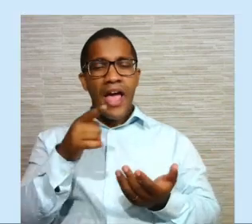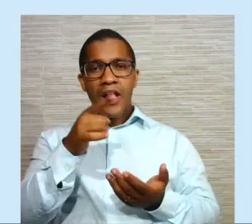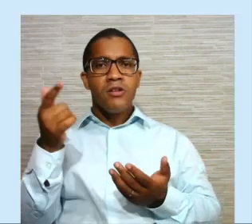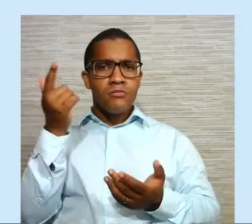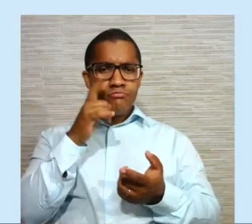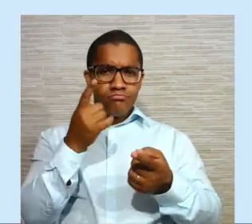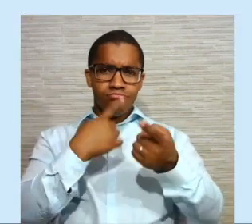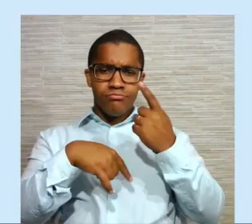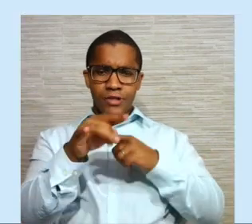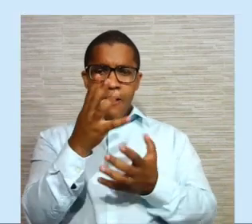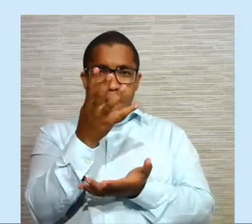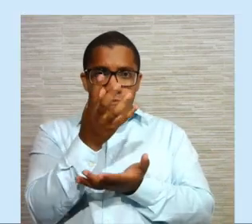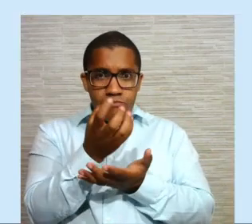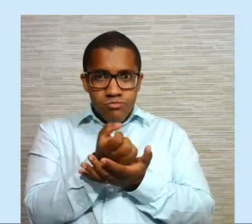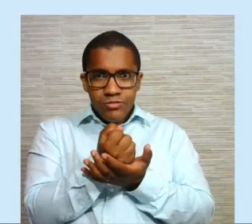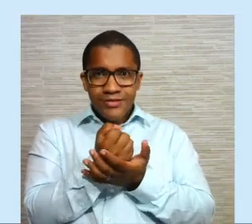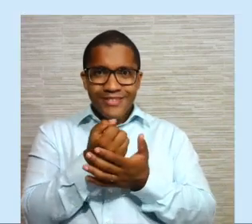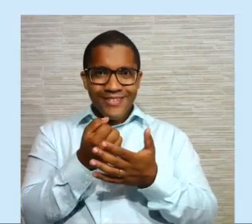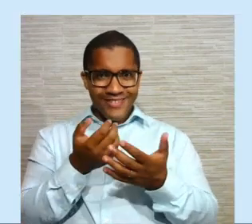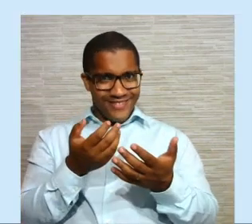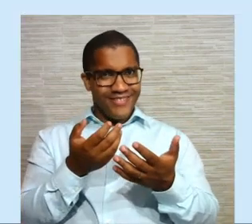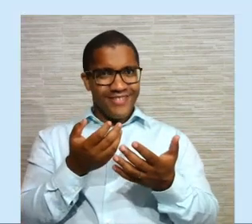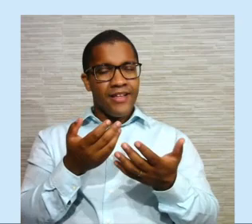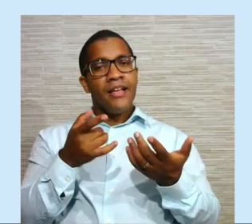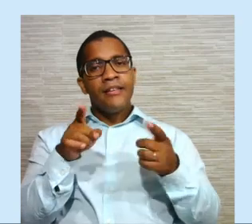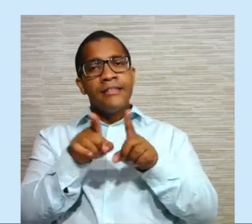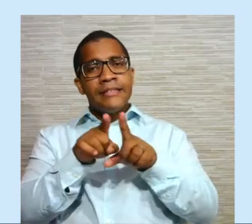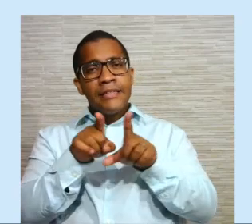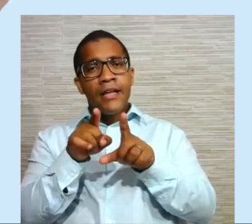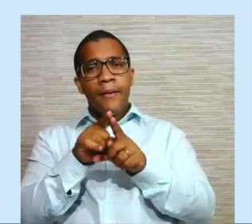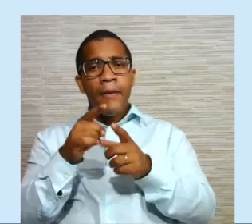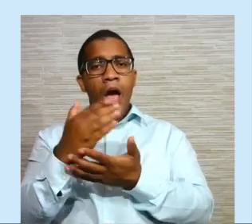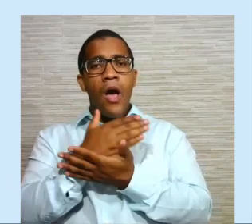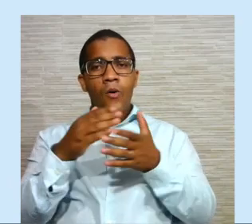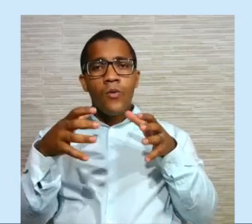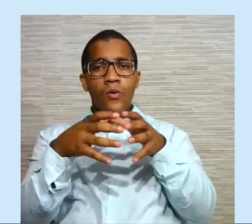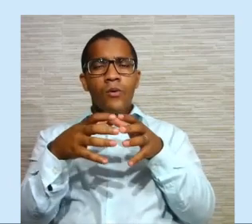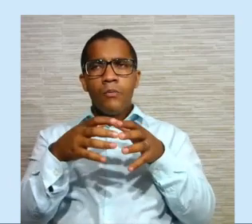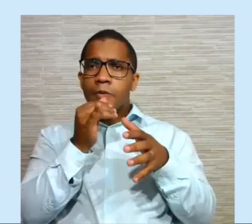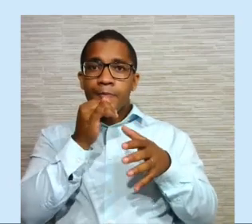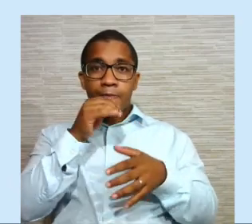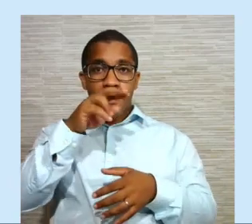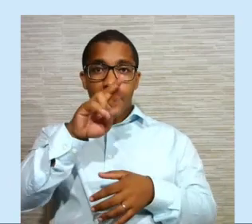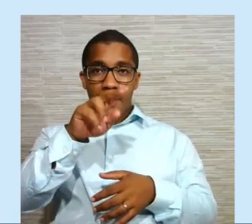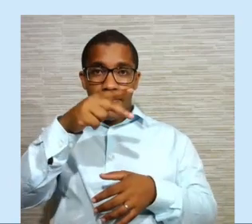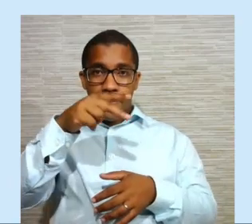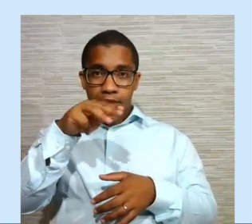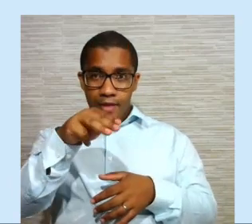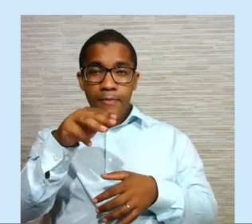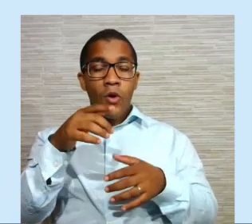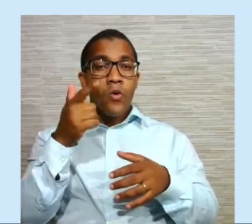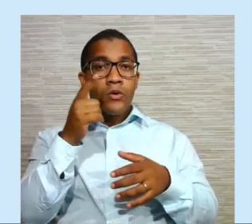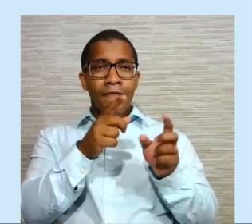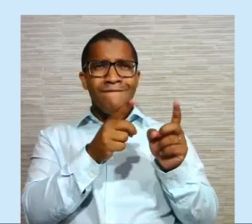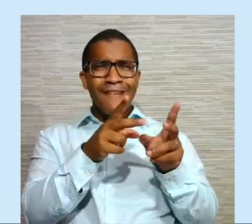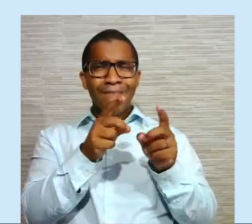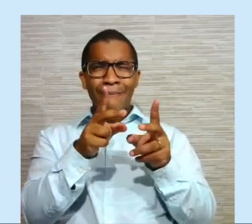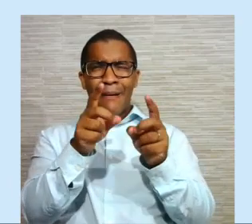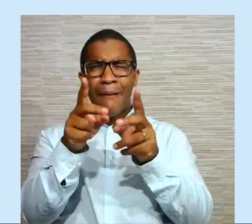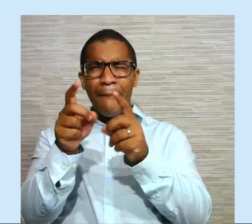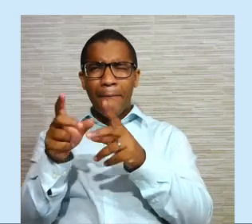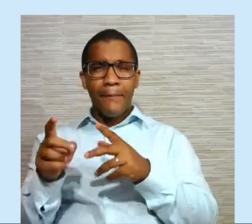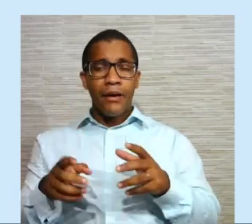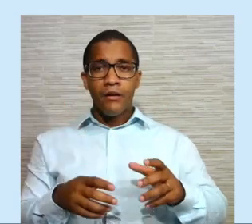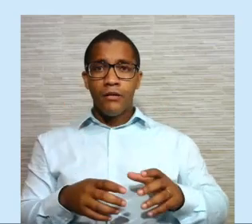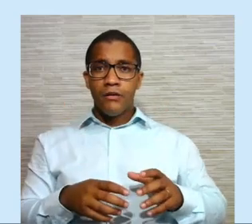deles inovarem na gravação, então, algumas bandas, por exemplo, feito o RPM, eles começaram a vender milhões de cópias,